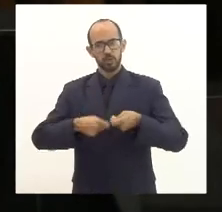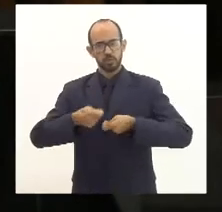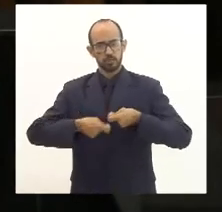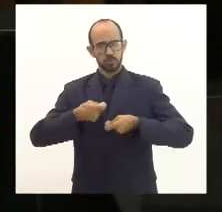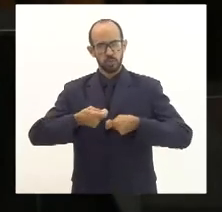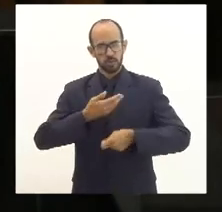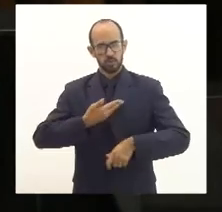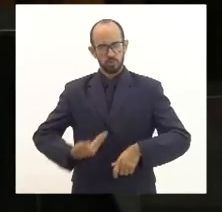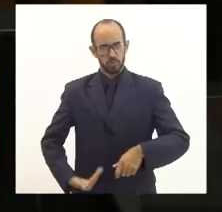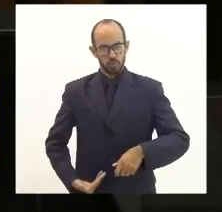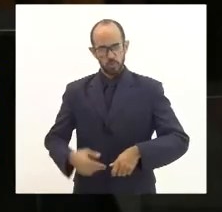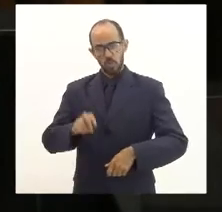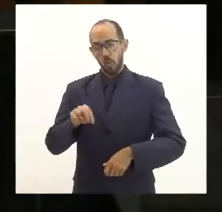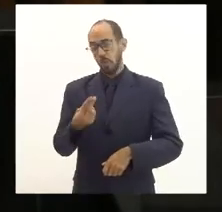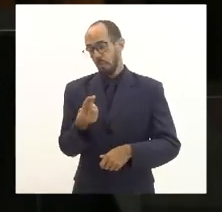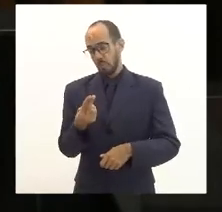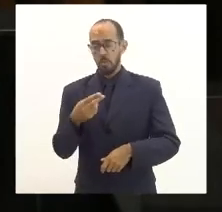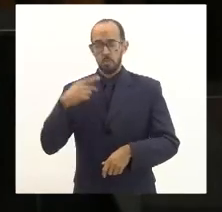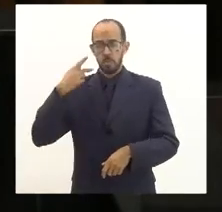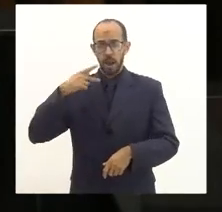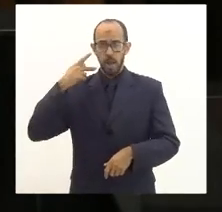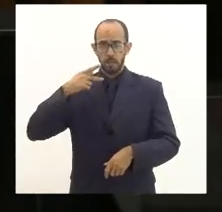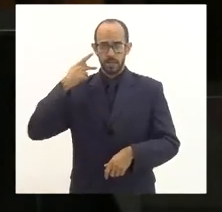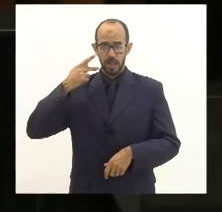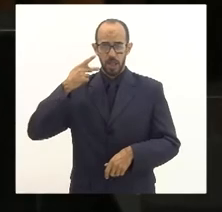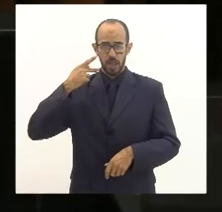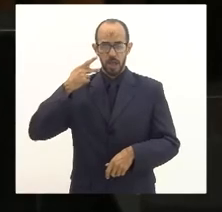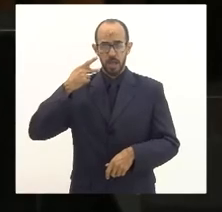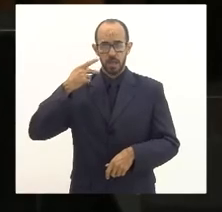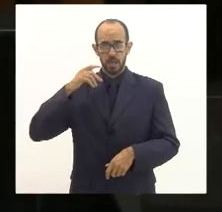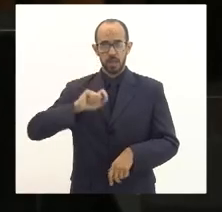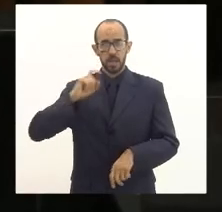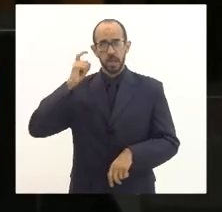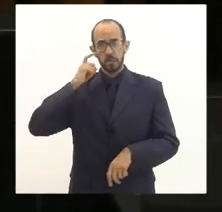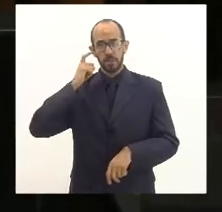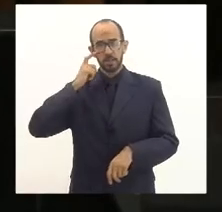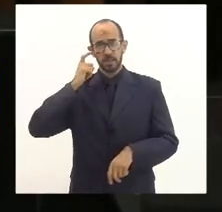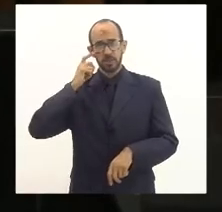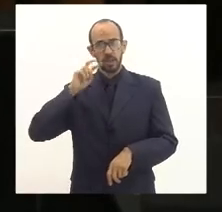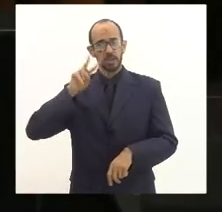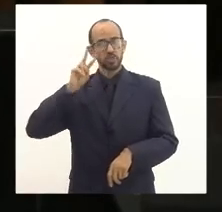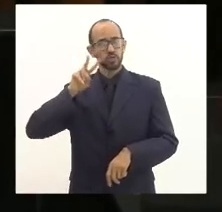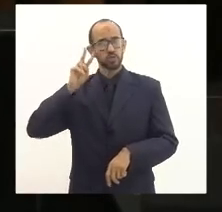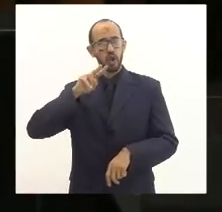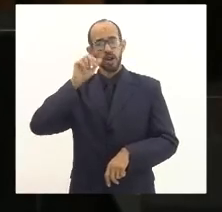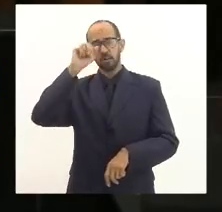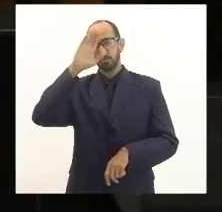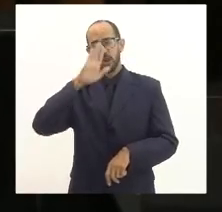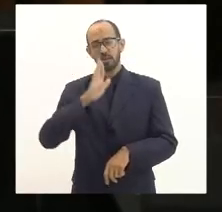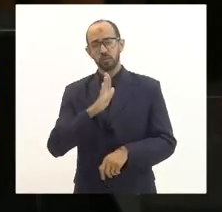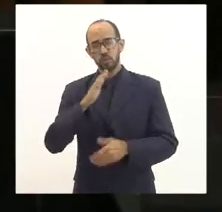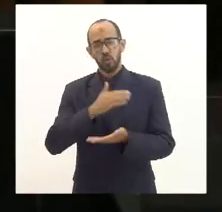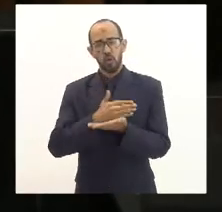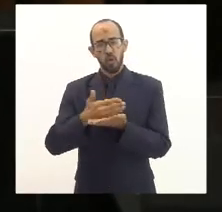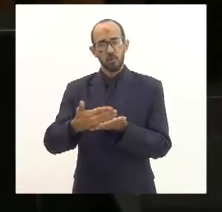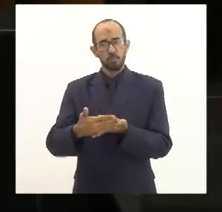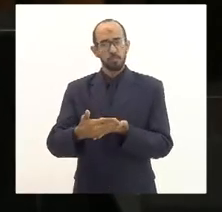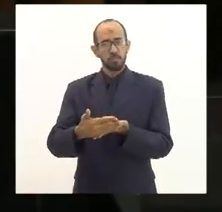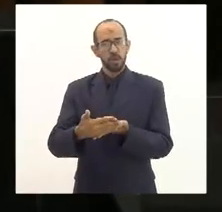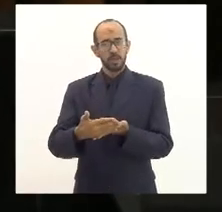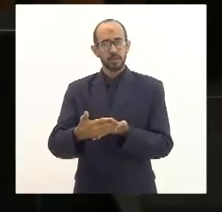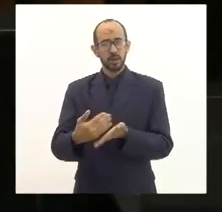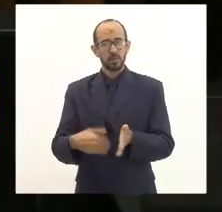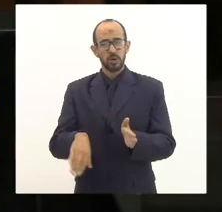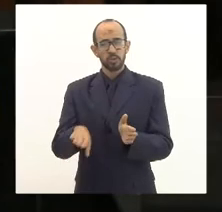até mesmo parlamentares que acham que a história do Brasil começa com a chegada